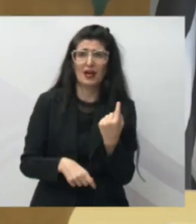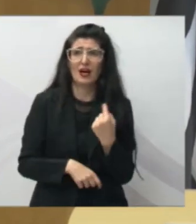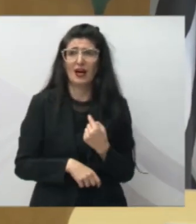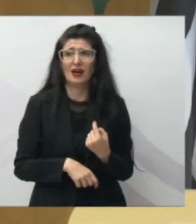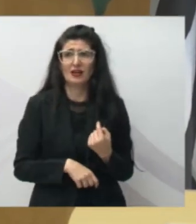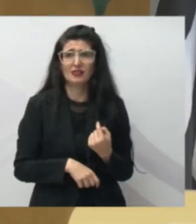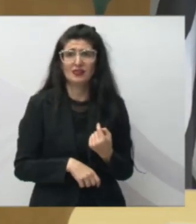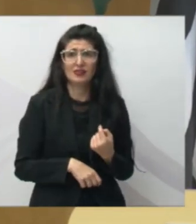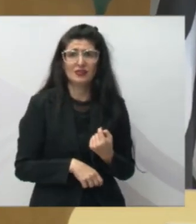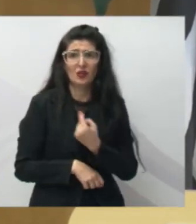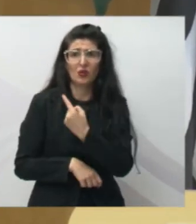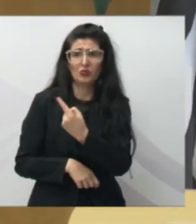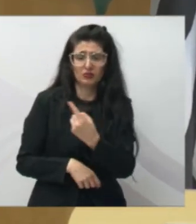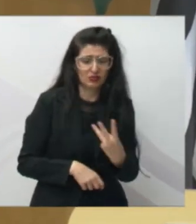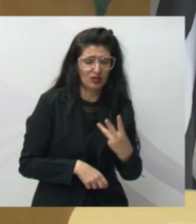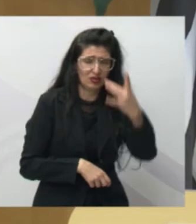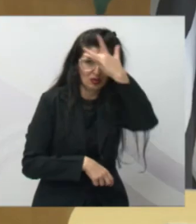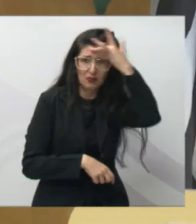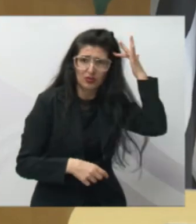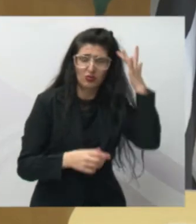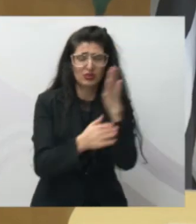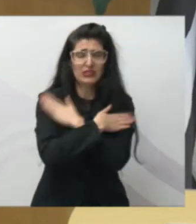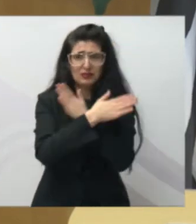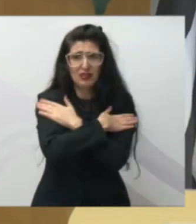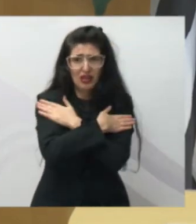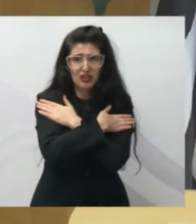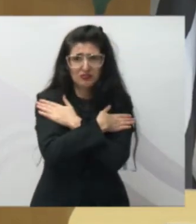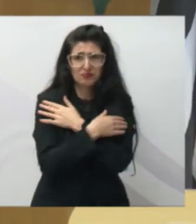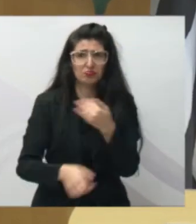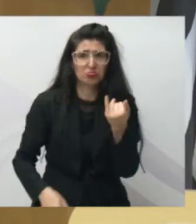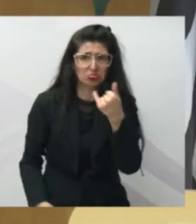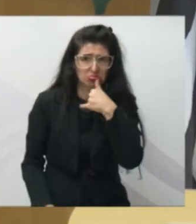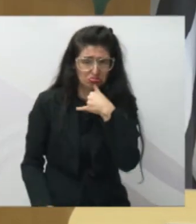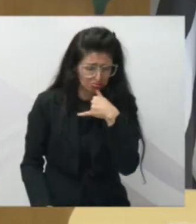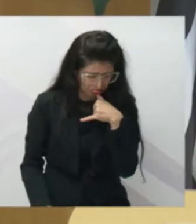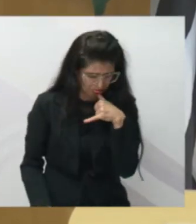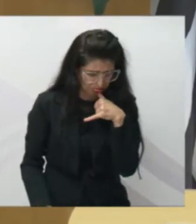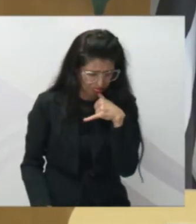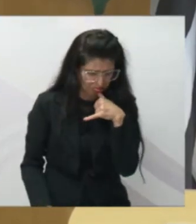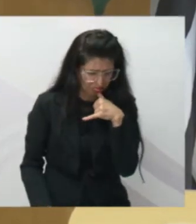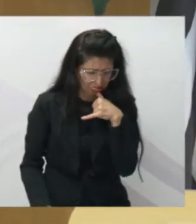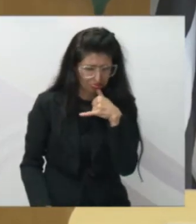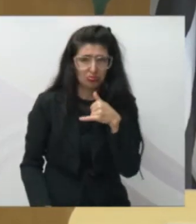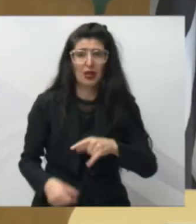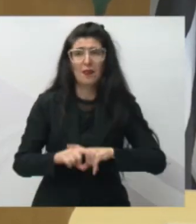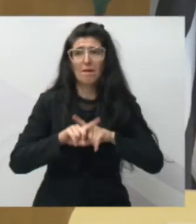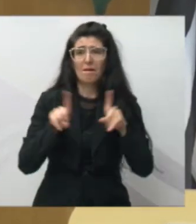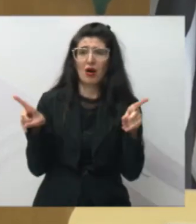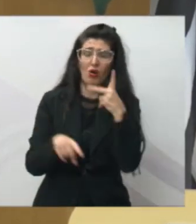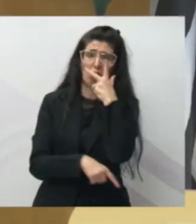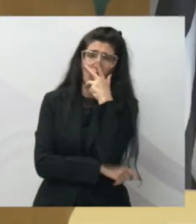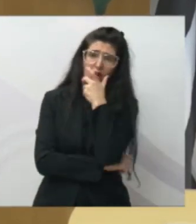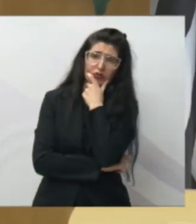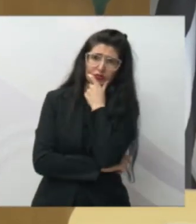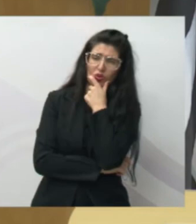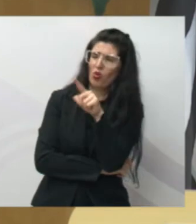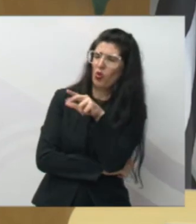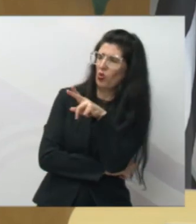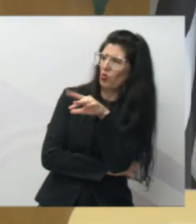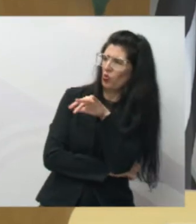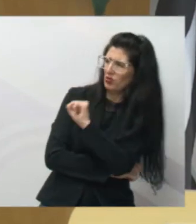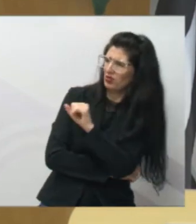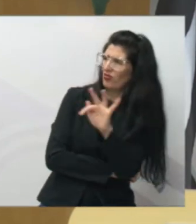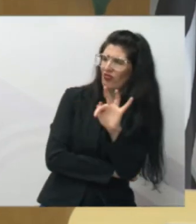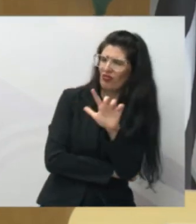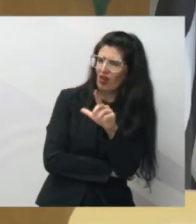alguns desempregados para as estatísticas. E agora, mas eu acho que a gente, como diz o vereador Luiz Flávio, nós temos